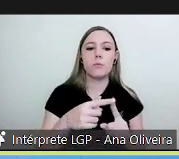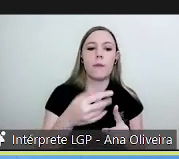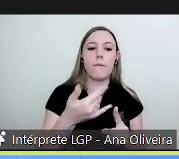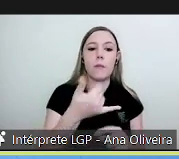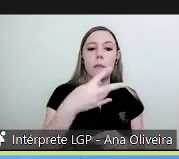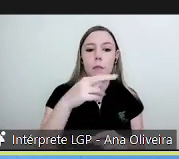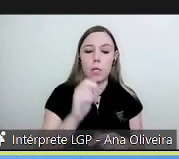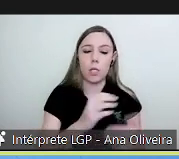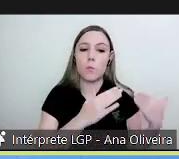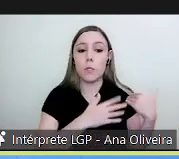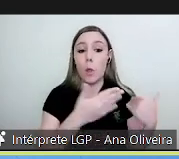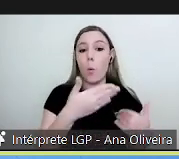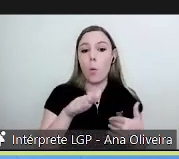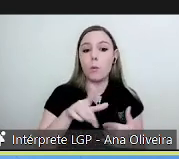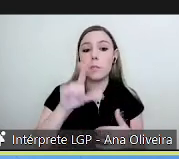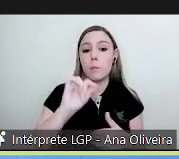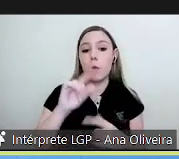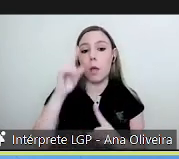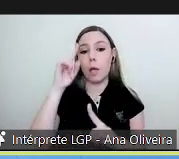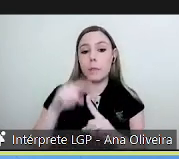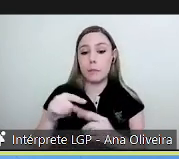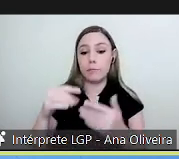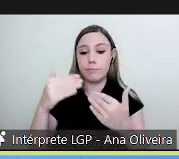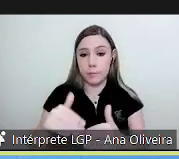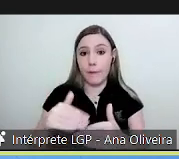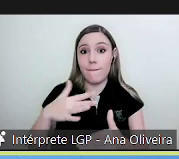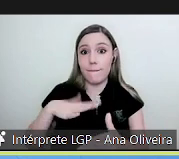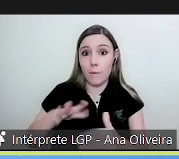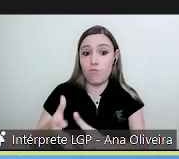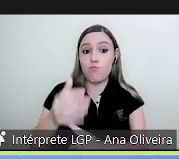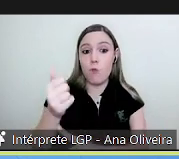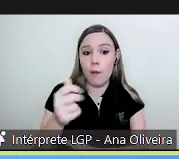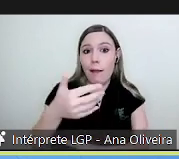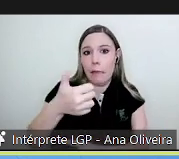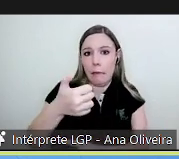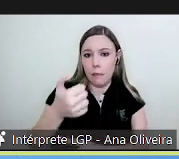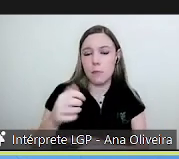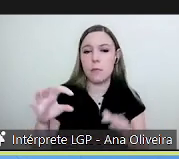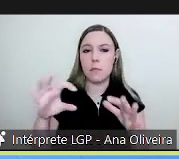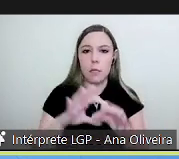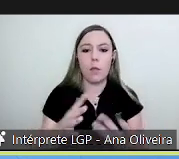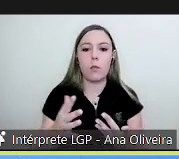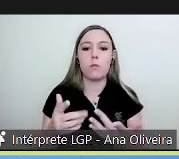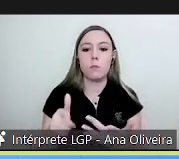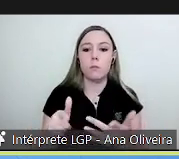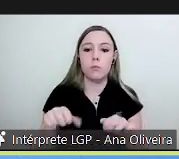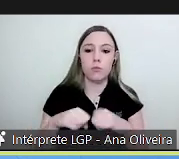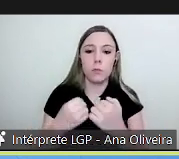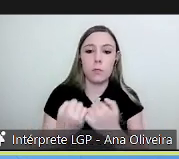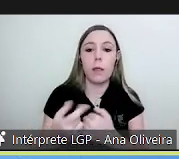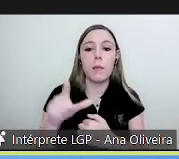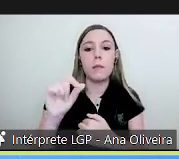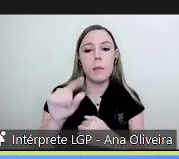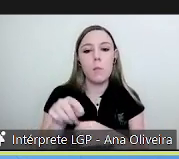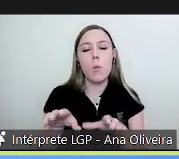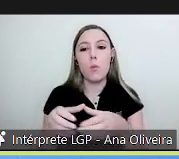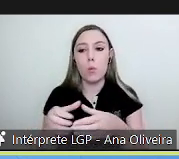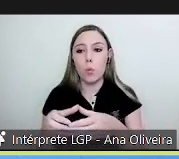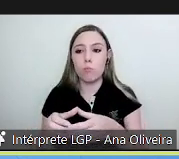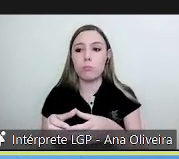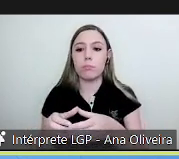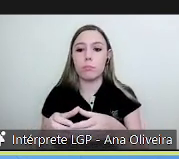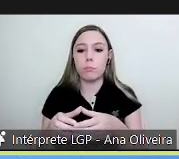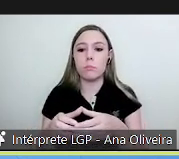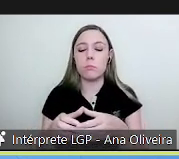metas, de acordo com a nossa preocupação e o nosso eixo estratégico da sociedade, e mais um conjunto de compromissos